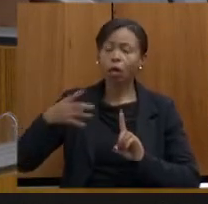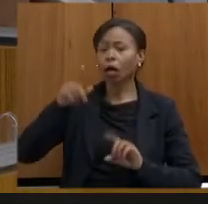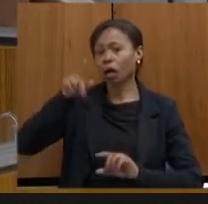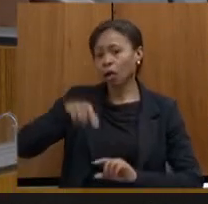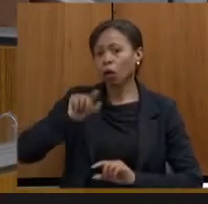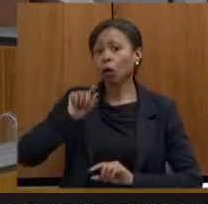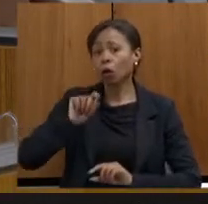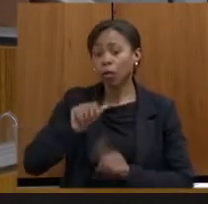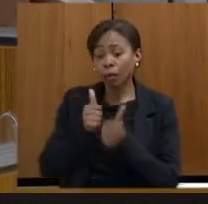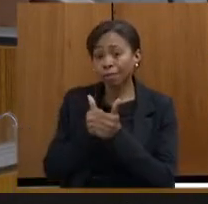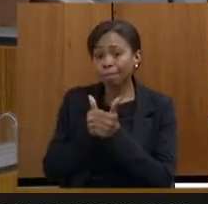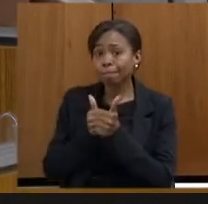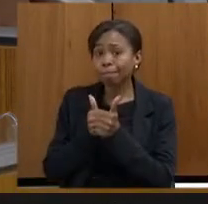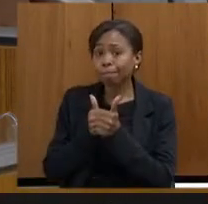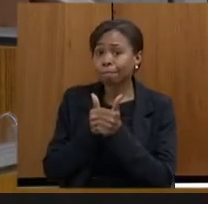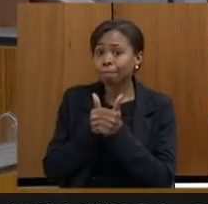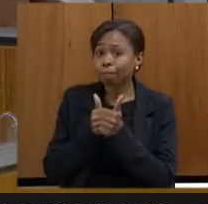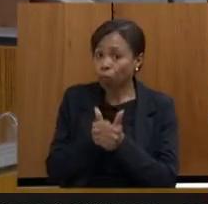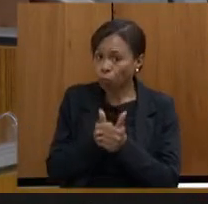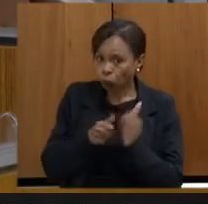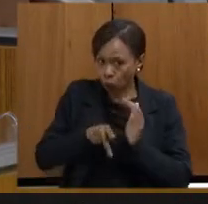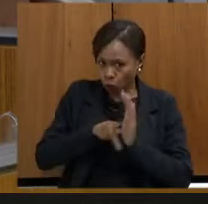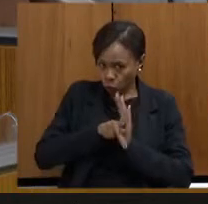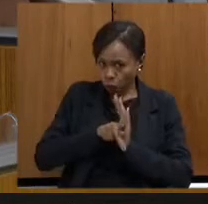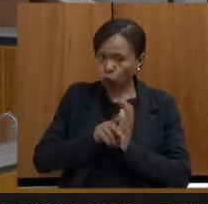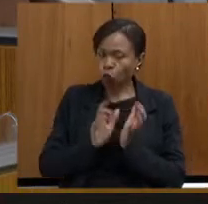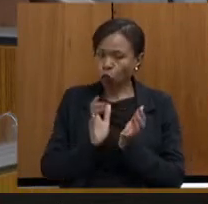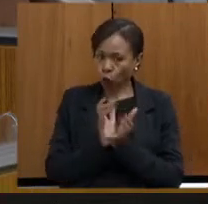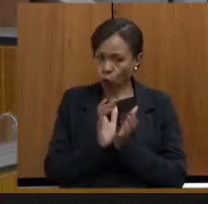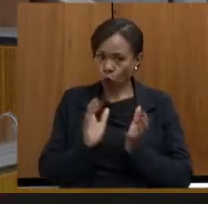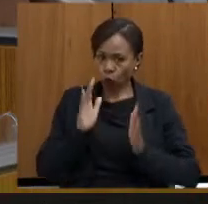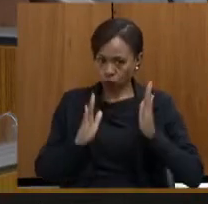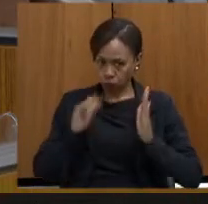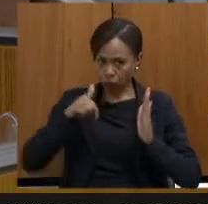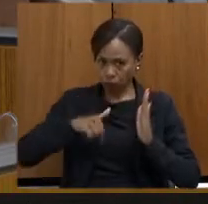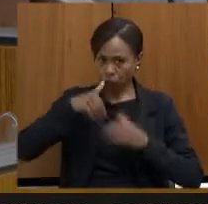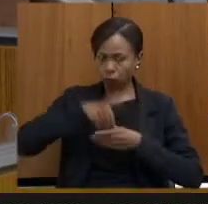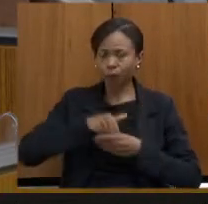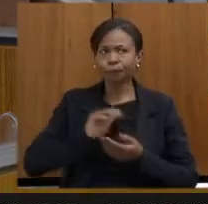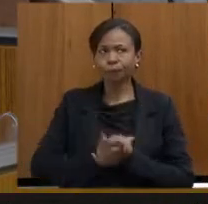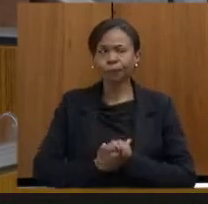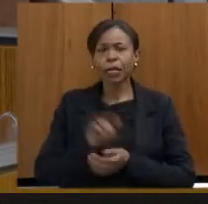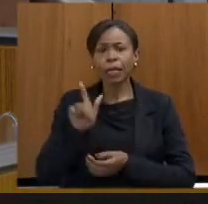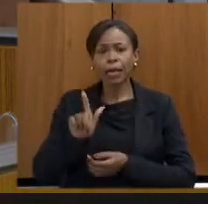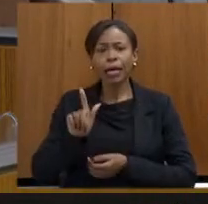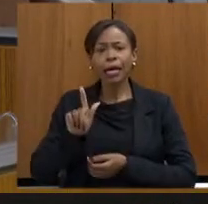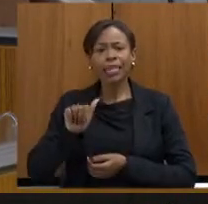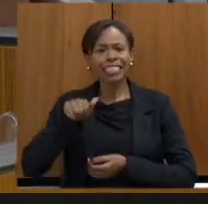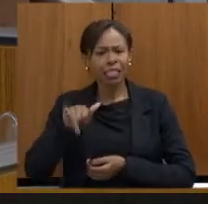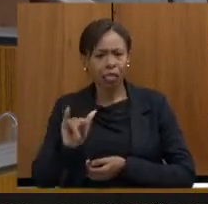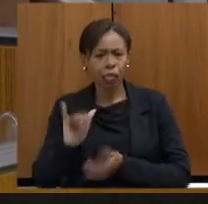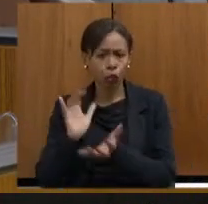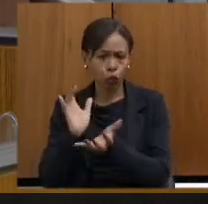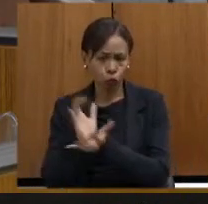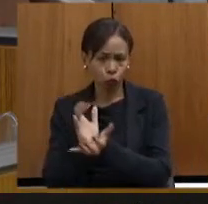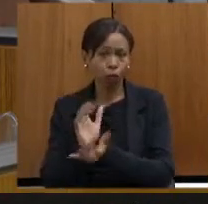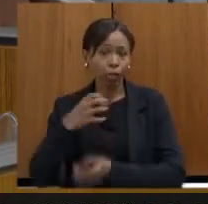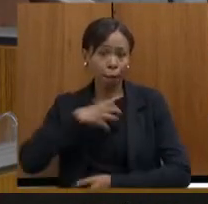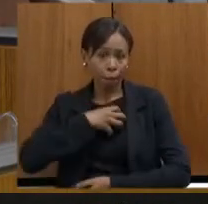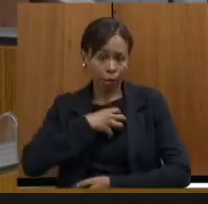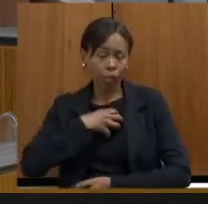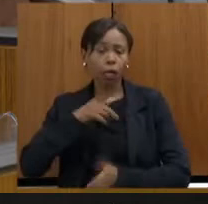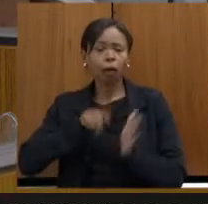objeto de acompanhamento do nosso mandato. Um grupo de pesquisa da Bahia, o Grupo Gay da Bahia, realiza pesquisas anuais